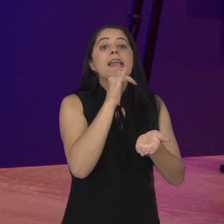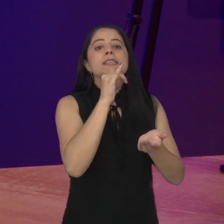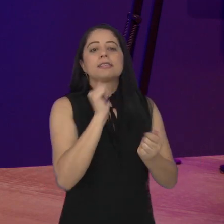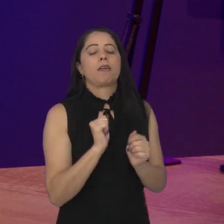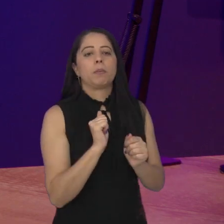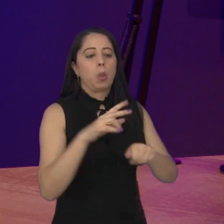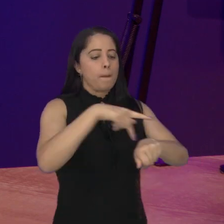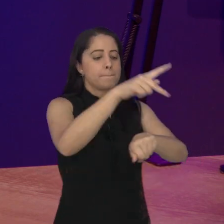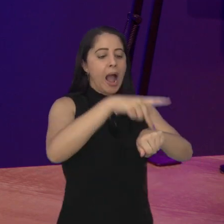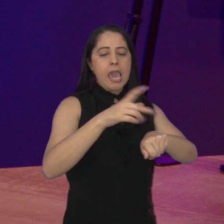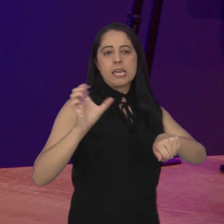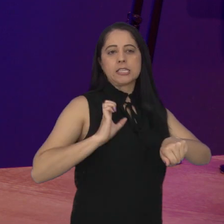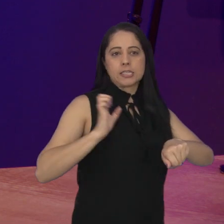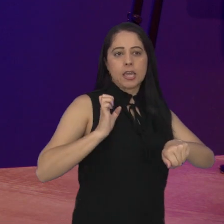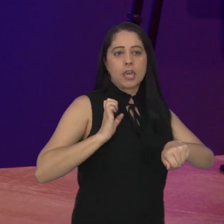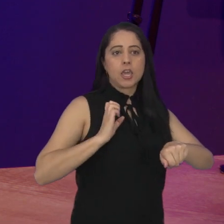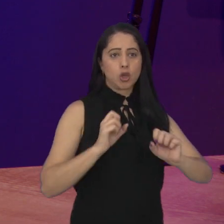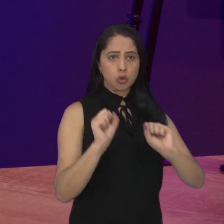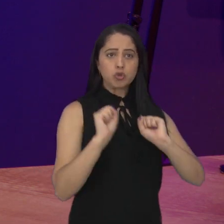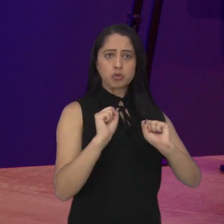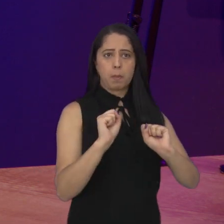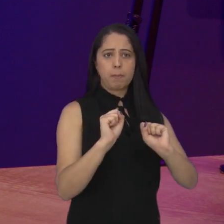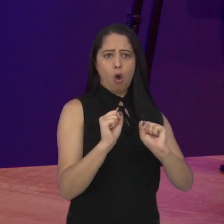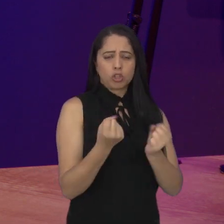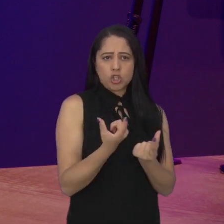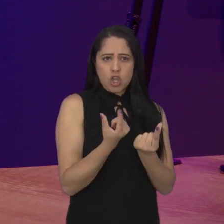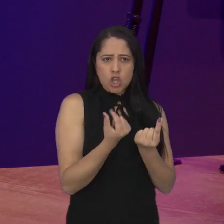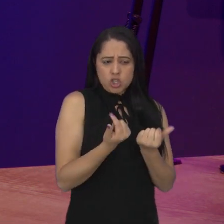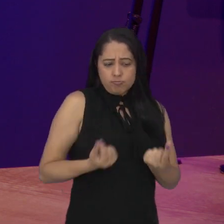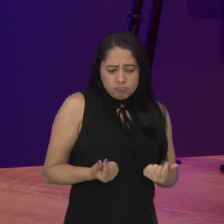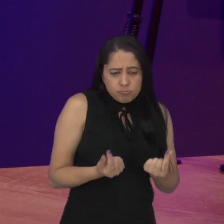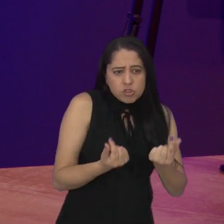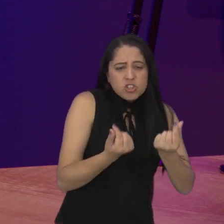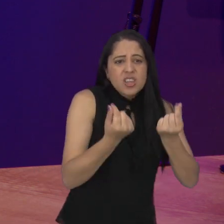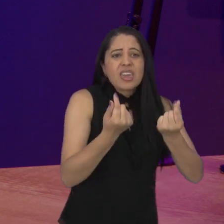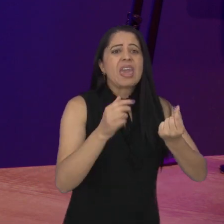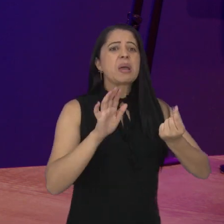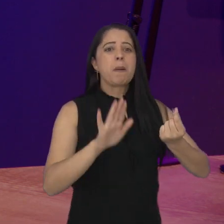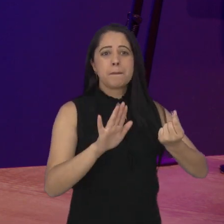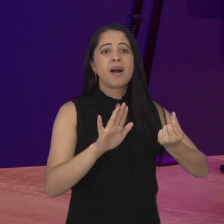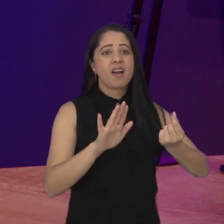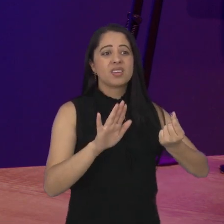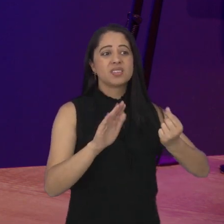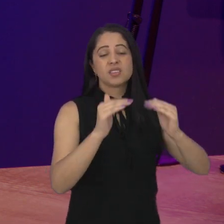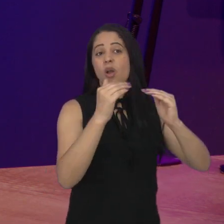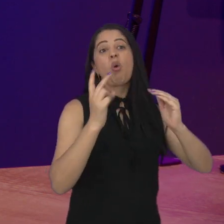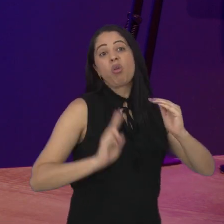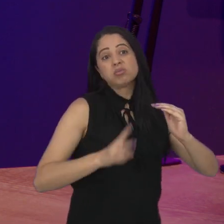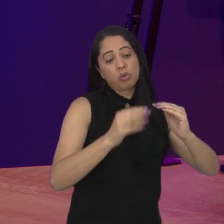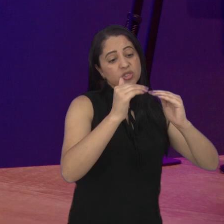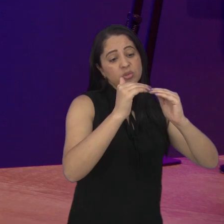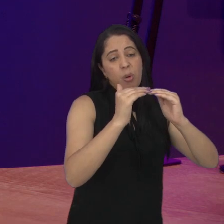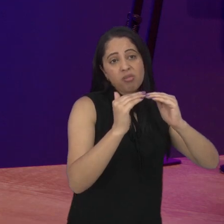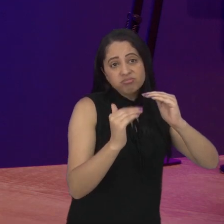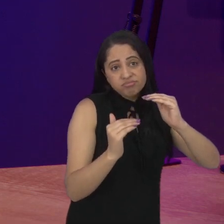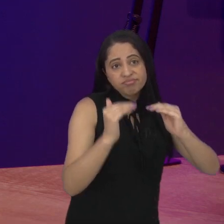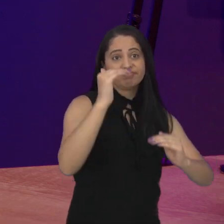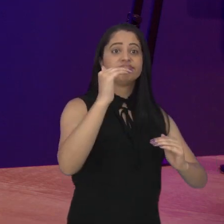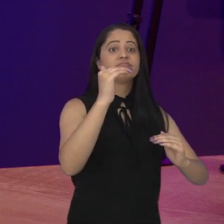exemplo, países ricos podem ter um bom IDH, mas não necessariamente um país rico é um